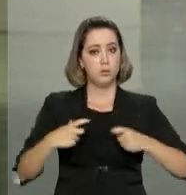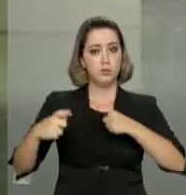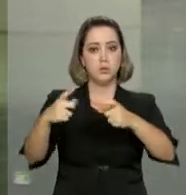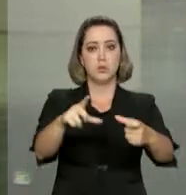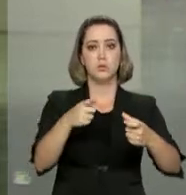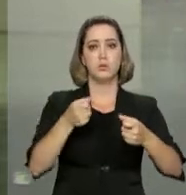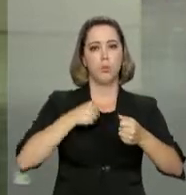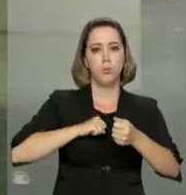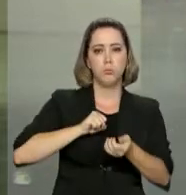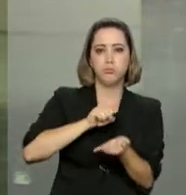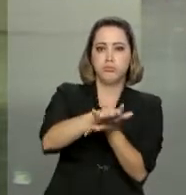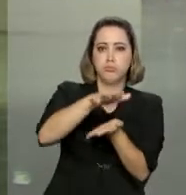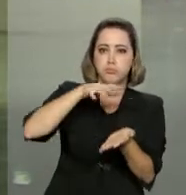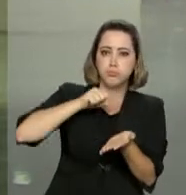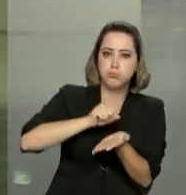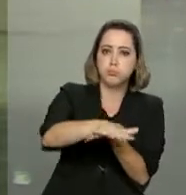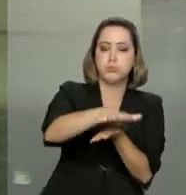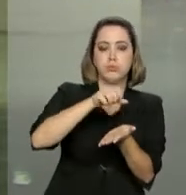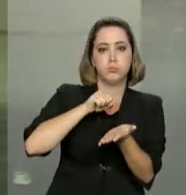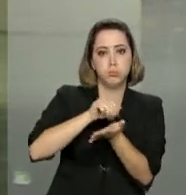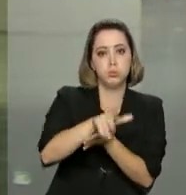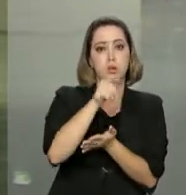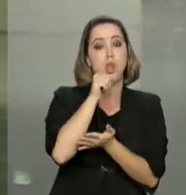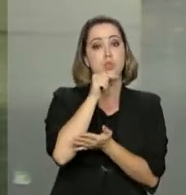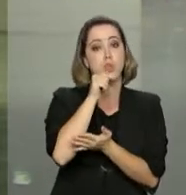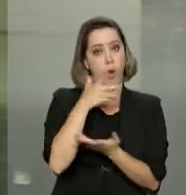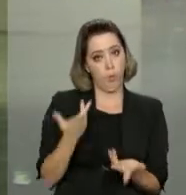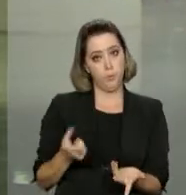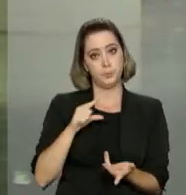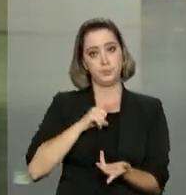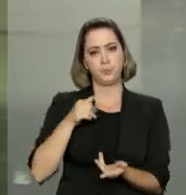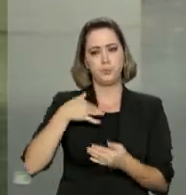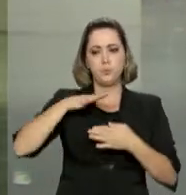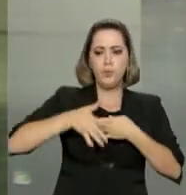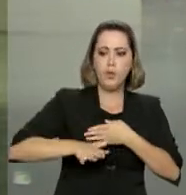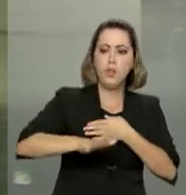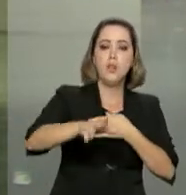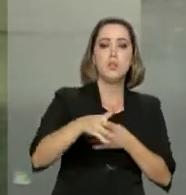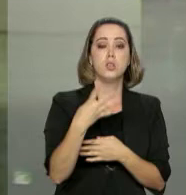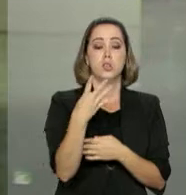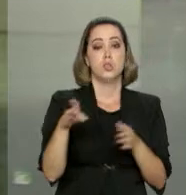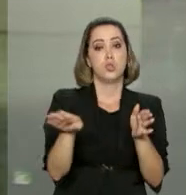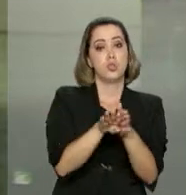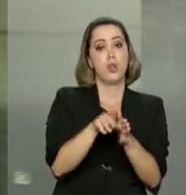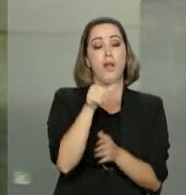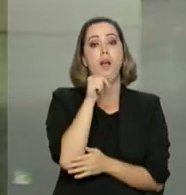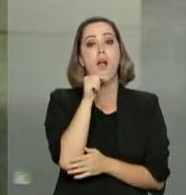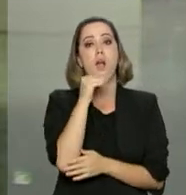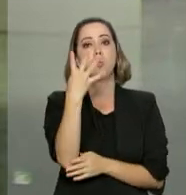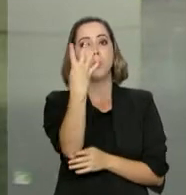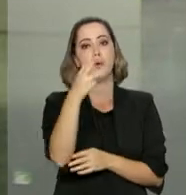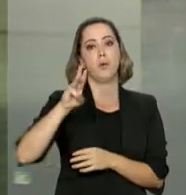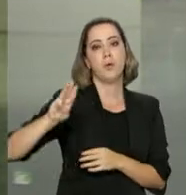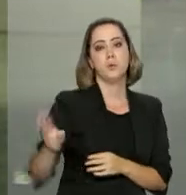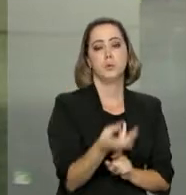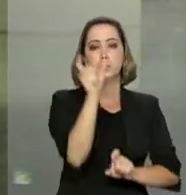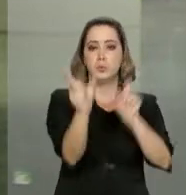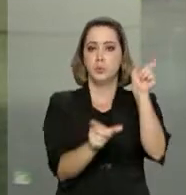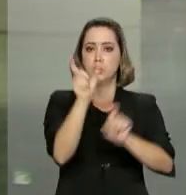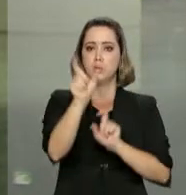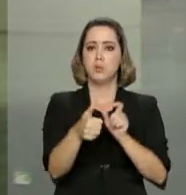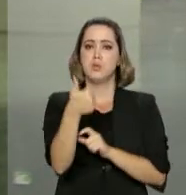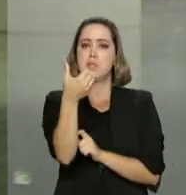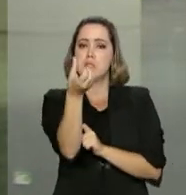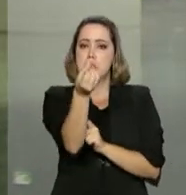de bombeamento. O eixo leste vai levar água para cerca de 4 milhões e meio de pessoas em